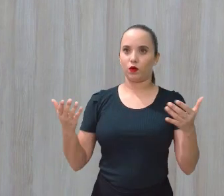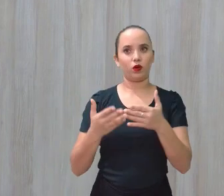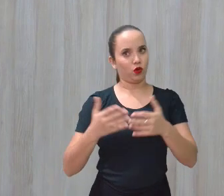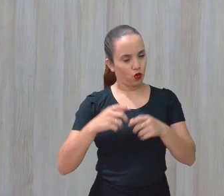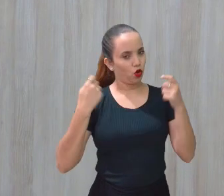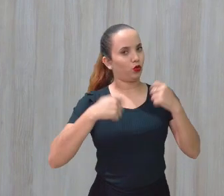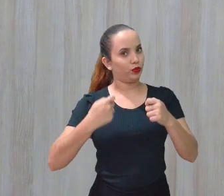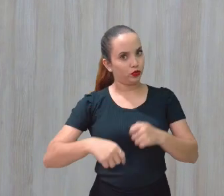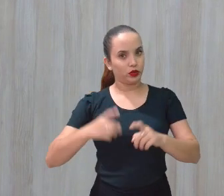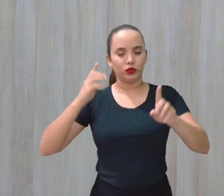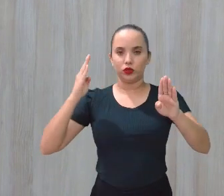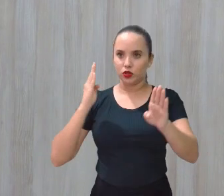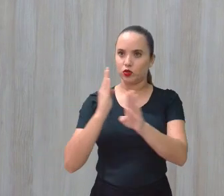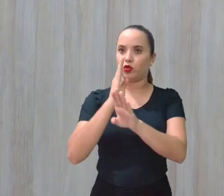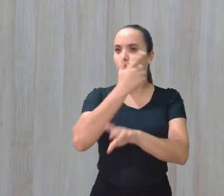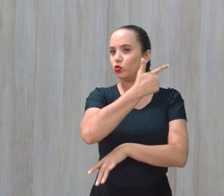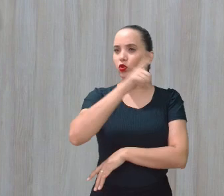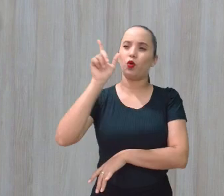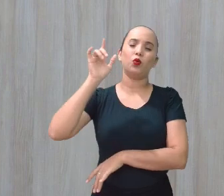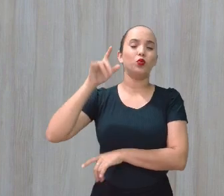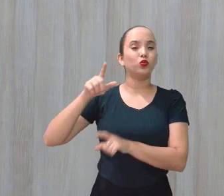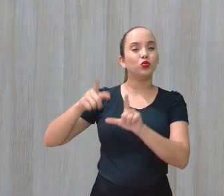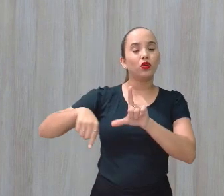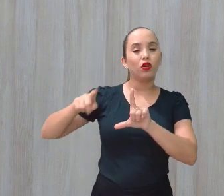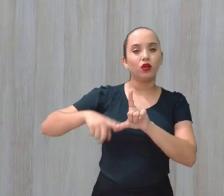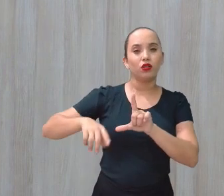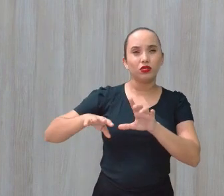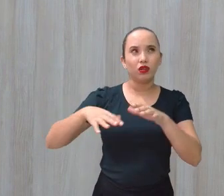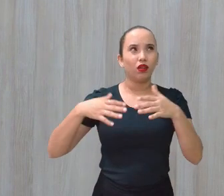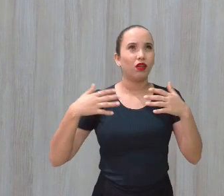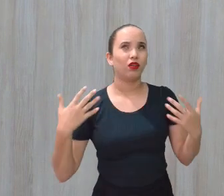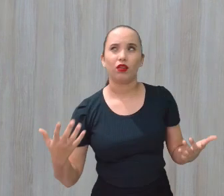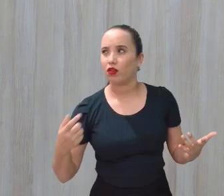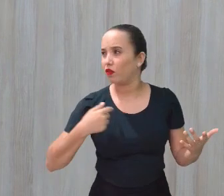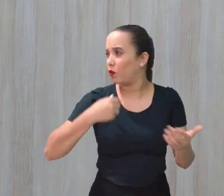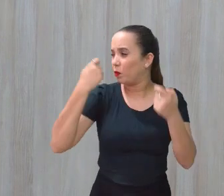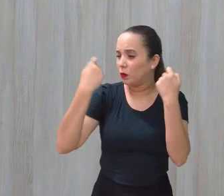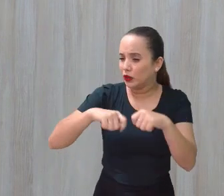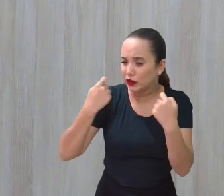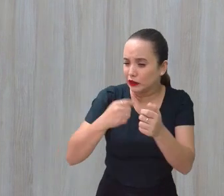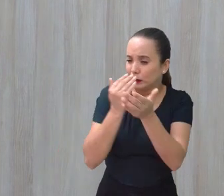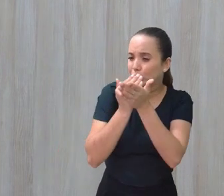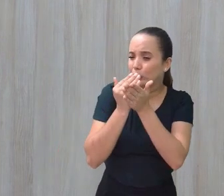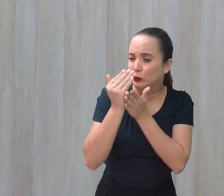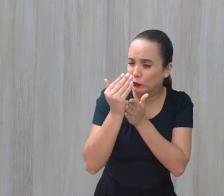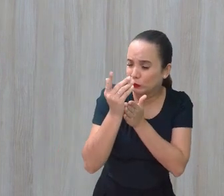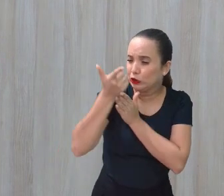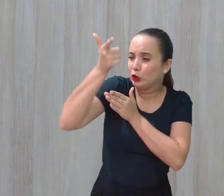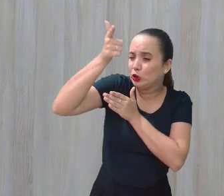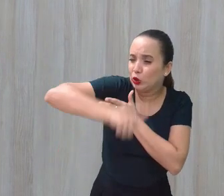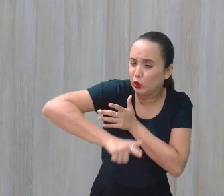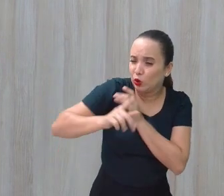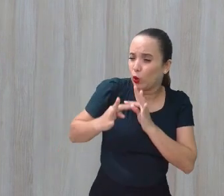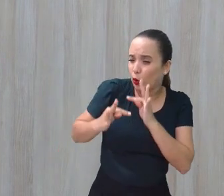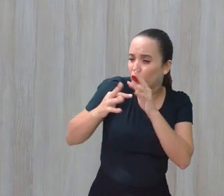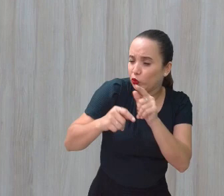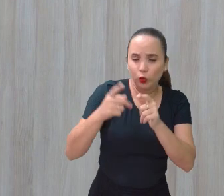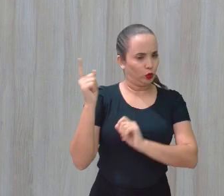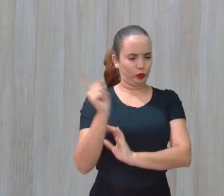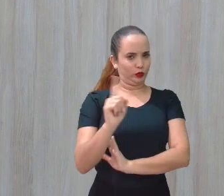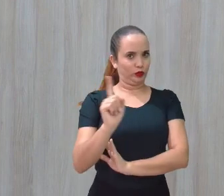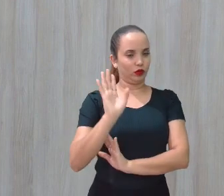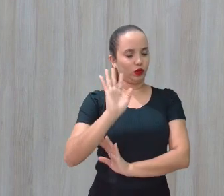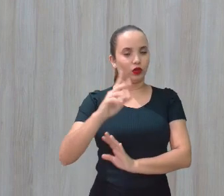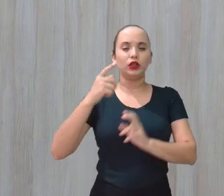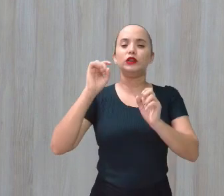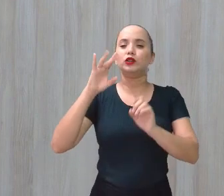caso, o y. Aí muita gente pensa, eu vou ter que começar tudo de novo para achar a letra y? Não. Aquela substituição que a gente fez